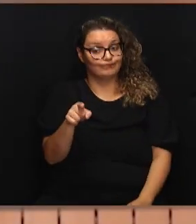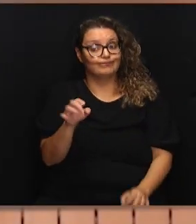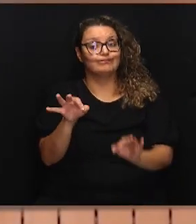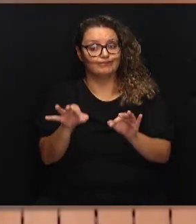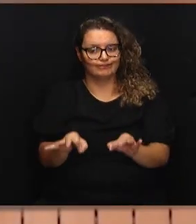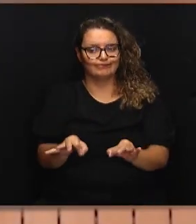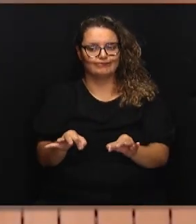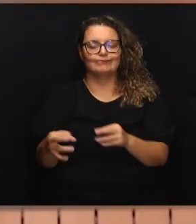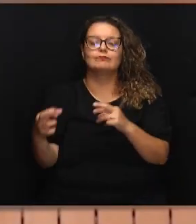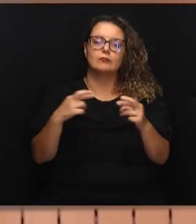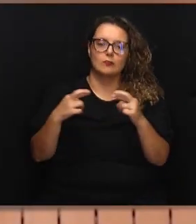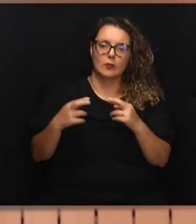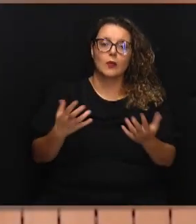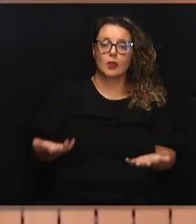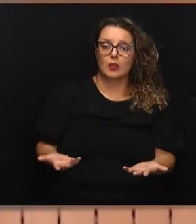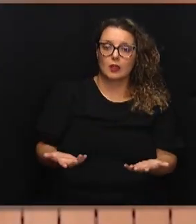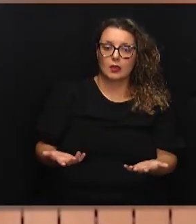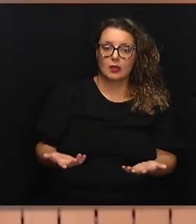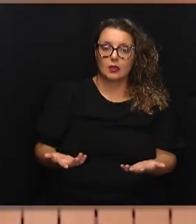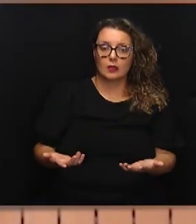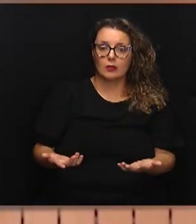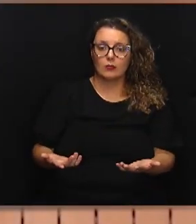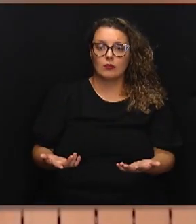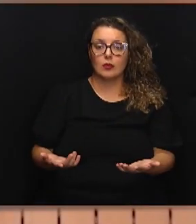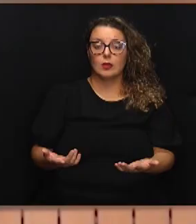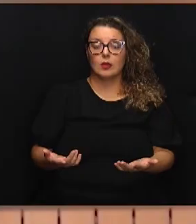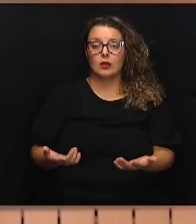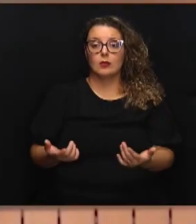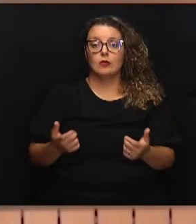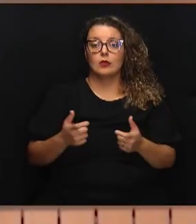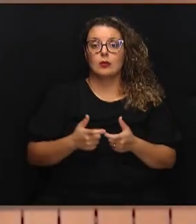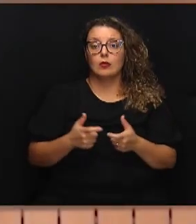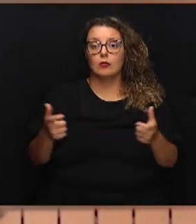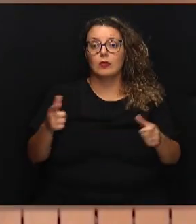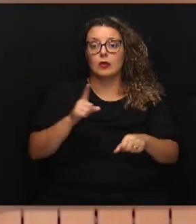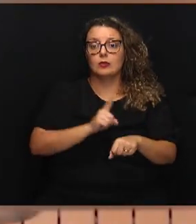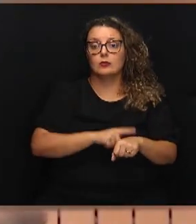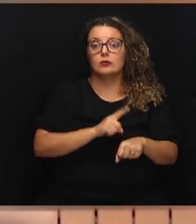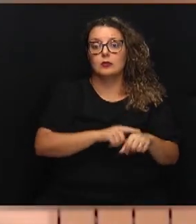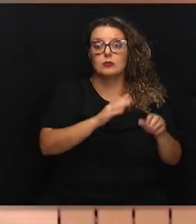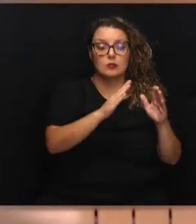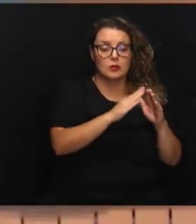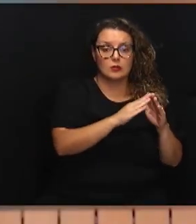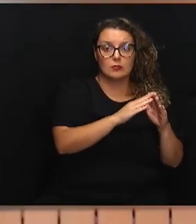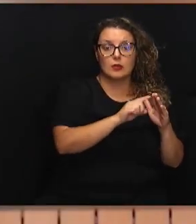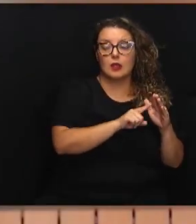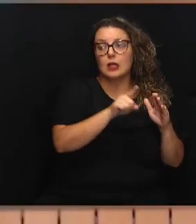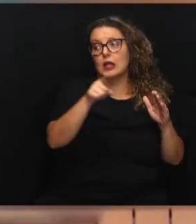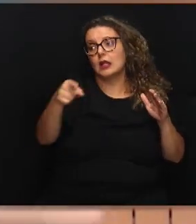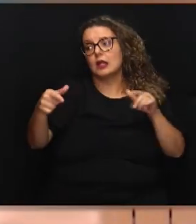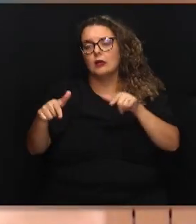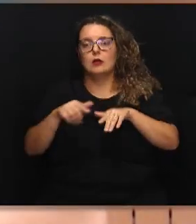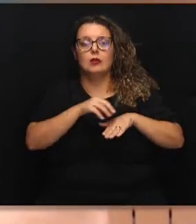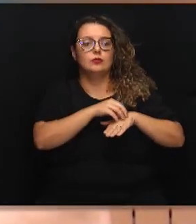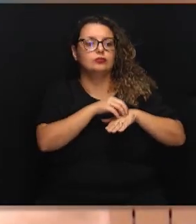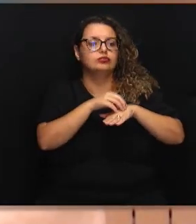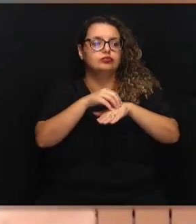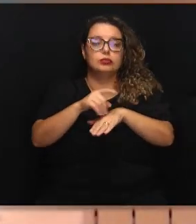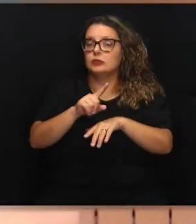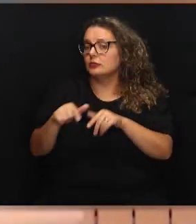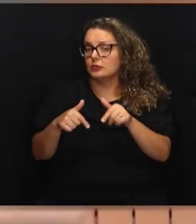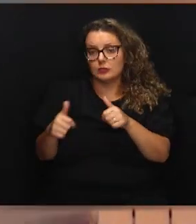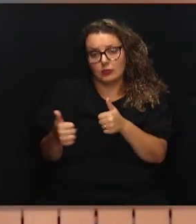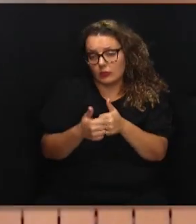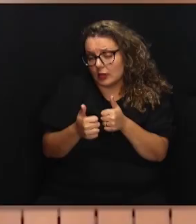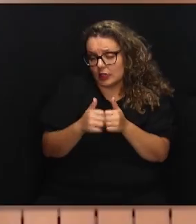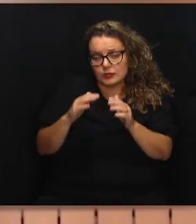tem que levar em consideração, é que aumenta o tempo de deslocamento das pessoas, as pessoas não estão trabalhando mais em volta ao redor